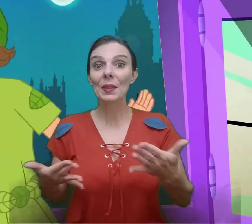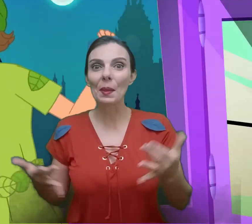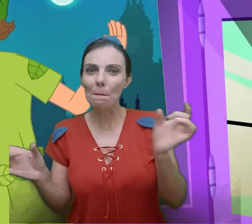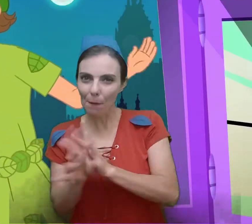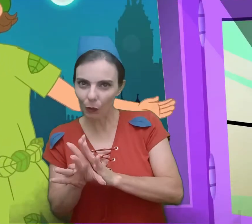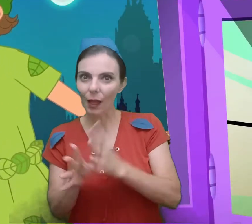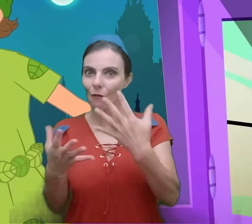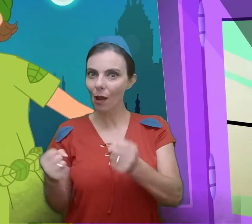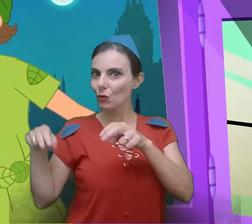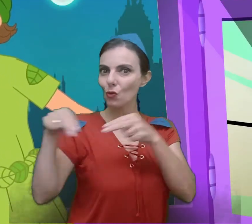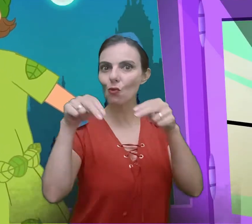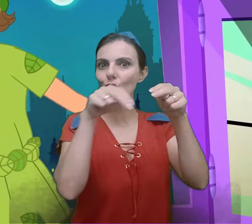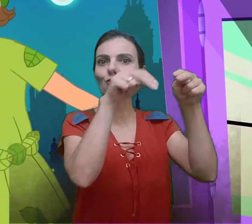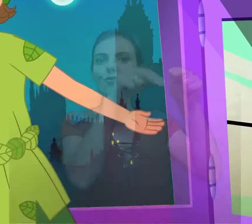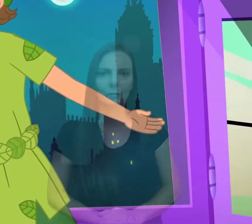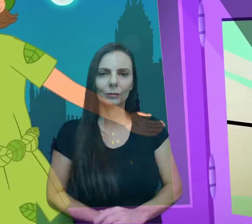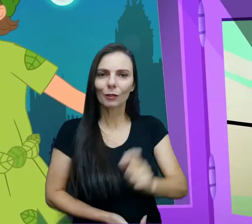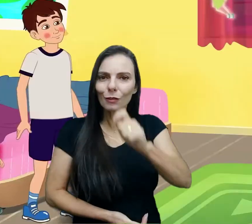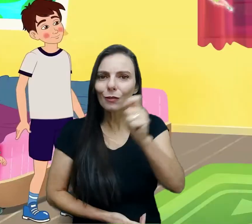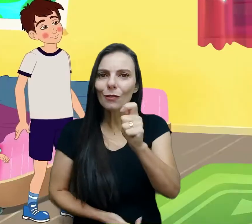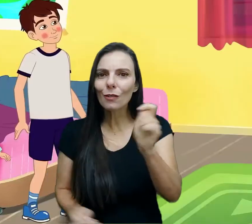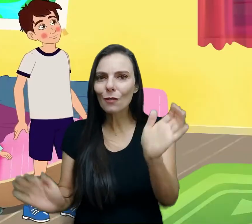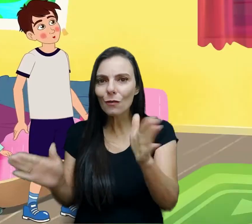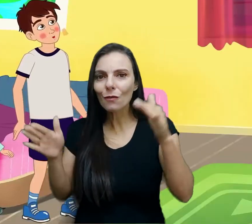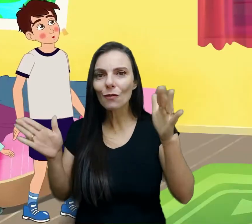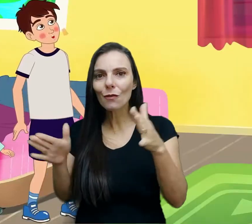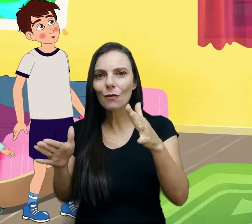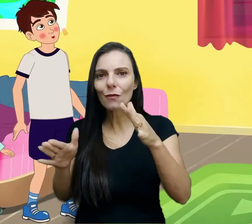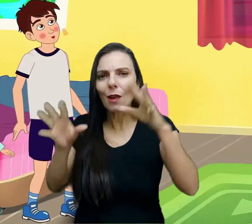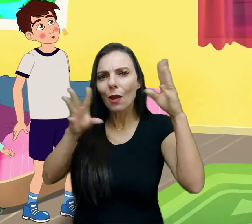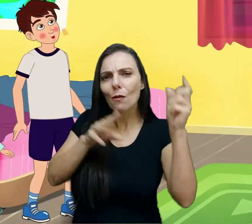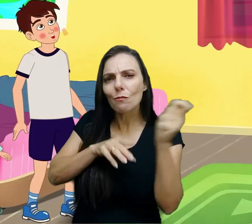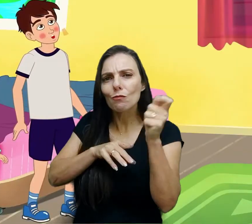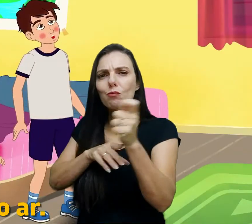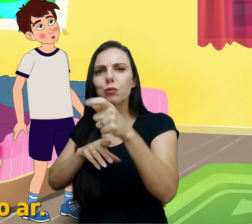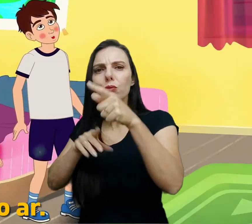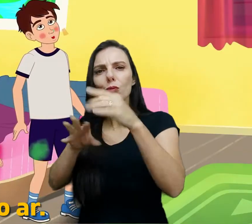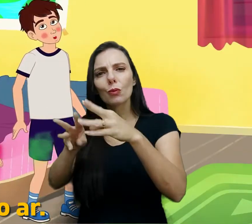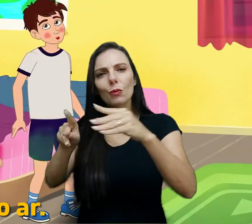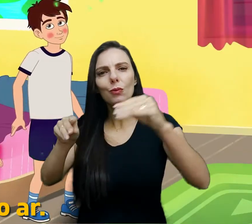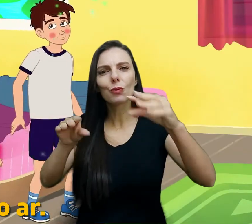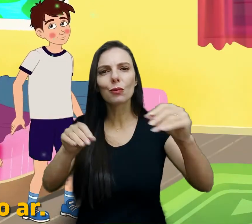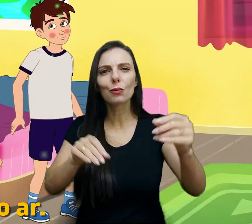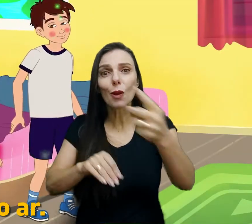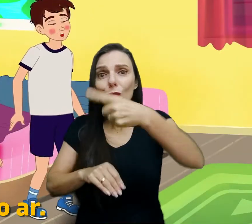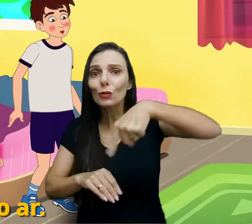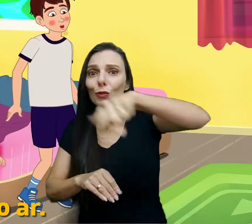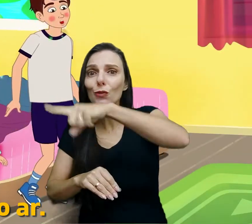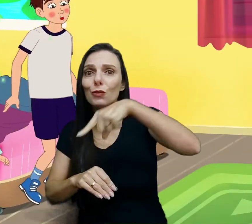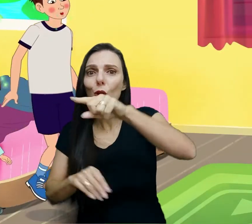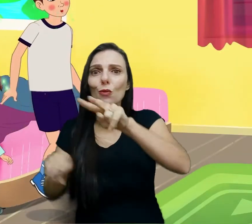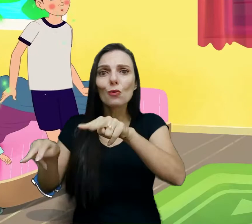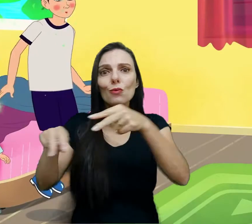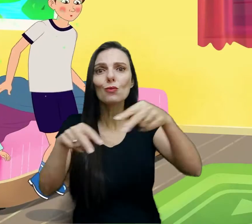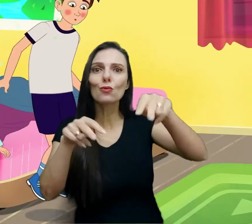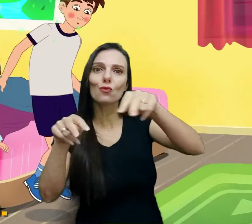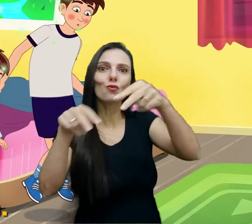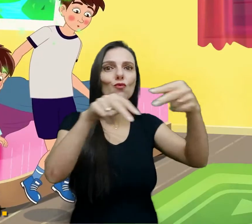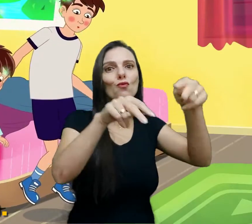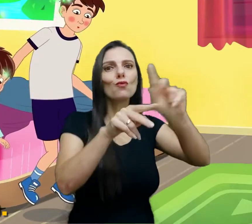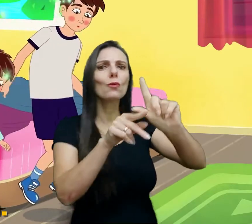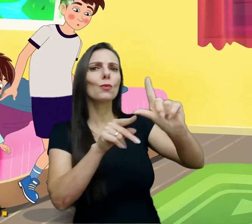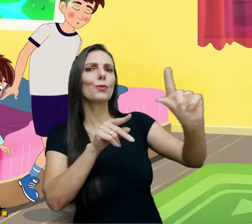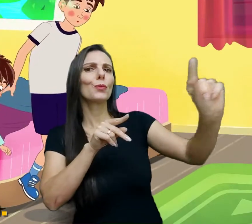E aí, preparada para voar? Tinkerbell espalhou seu pó de fada e eles foram flutuando no ar.